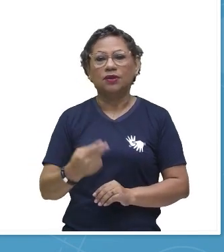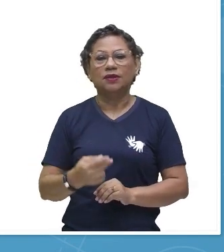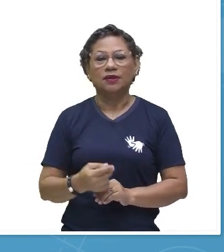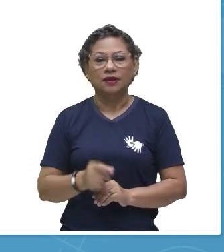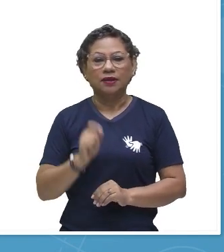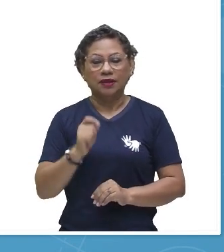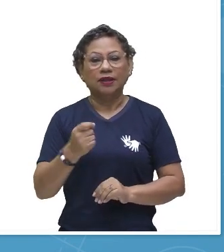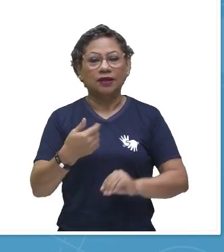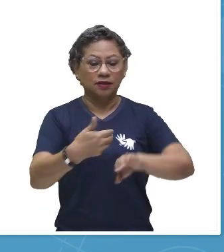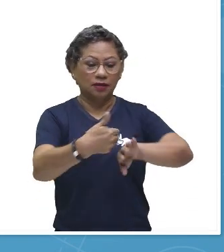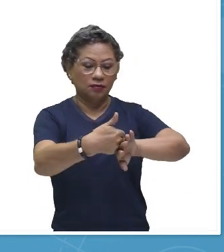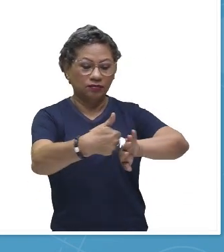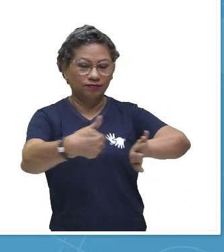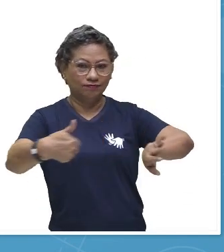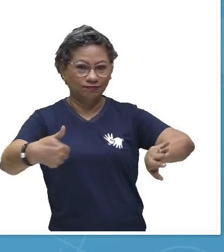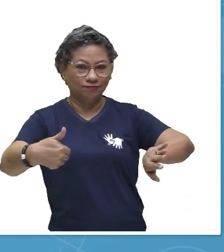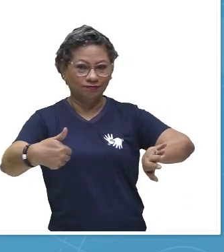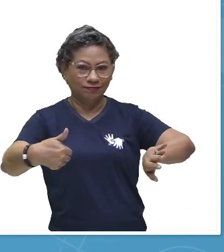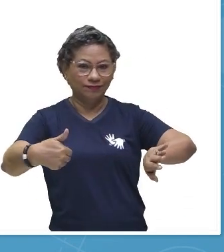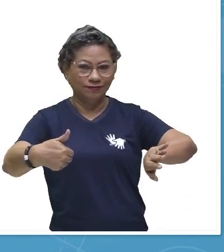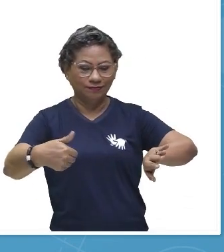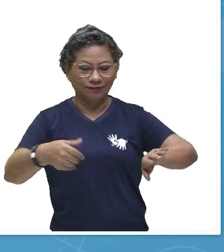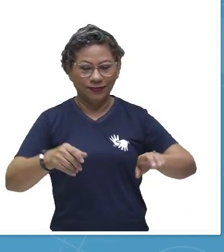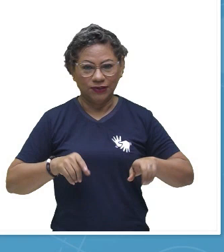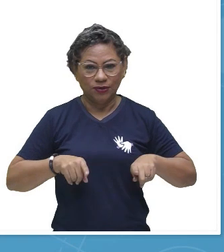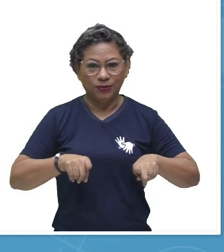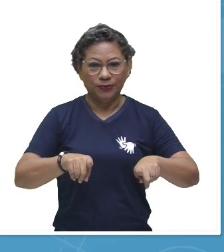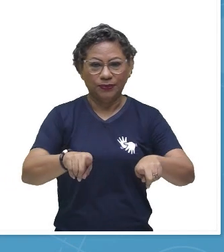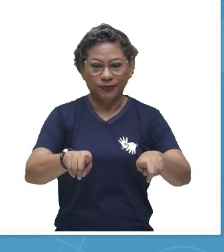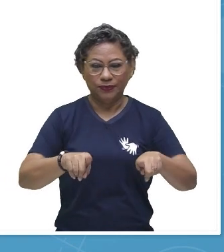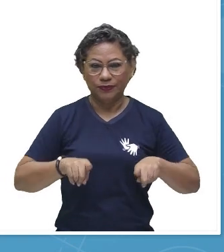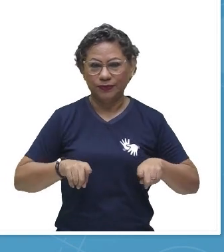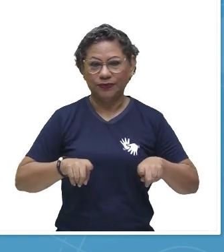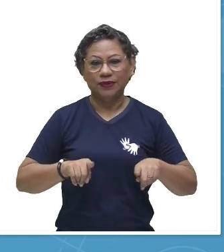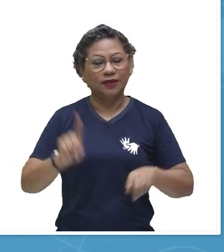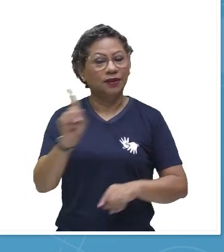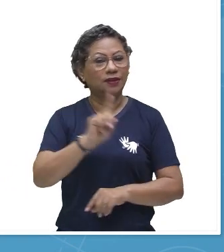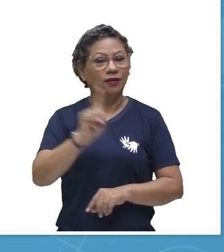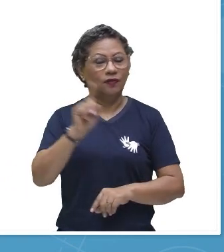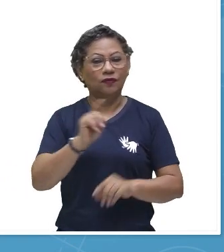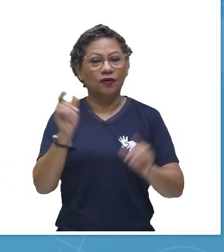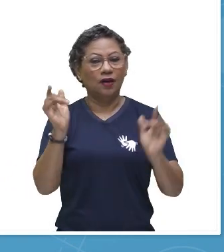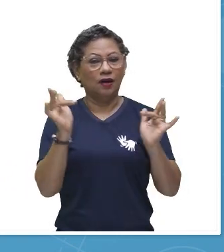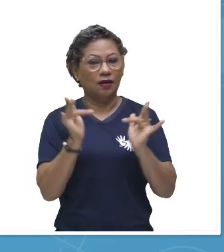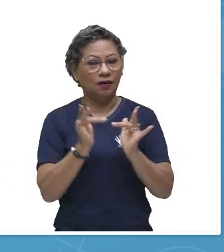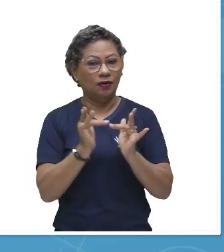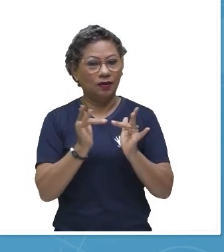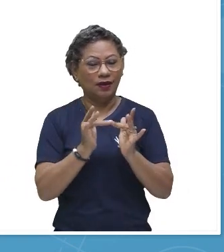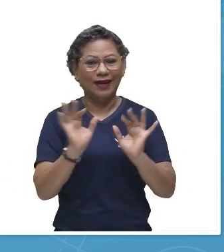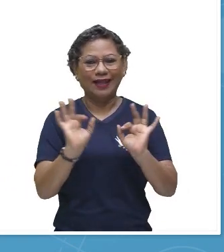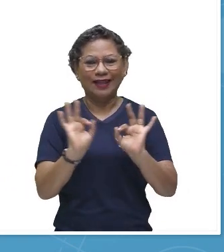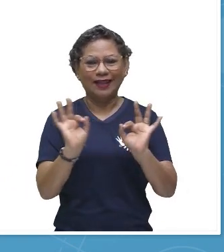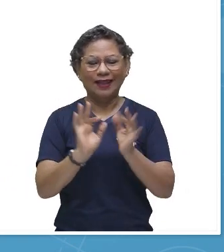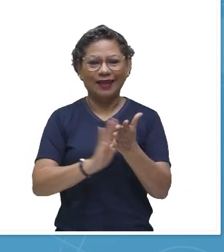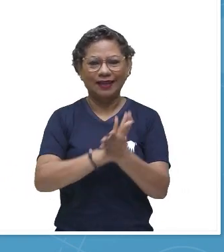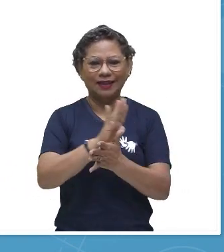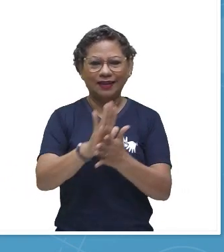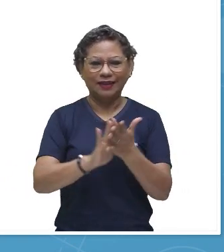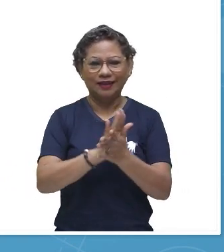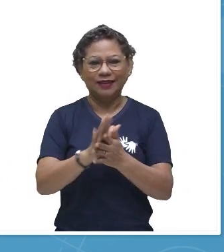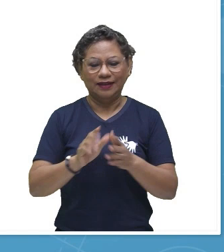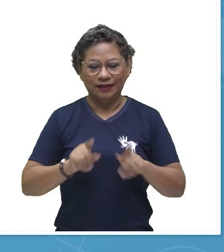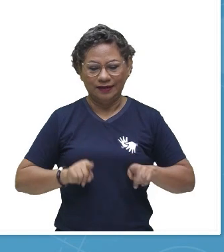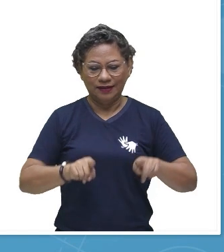uma distância, ou seja, elas não vão se encontrar em nenhum ponto.